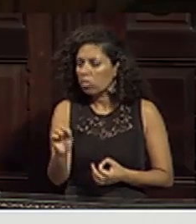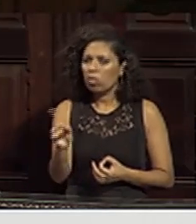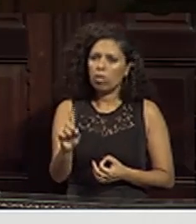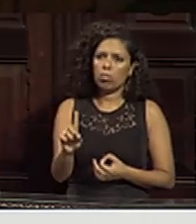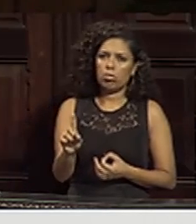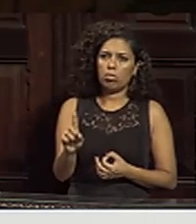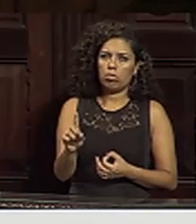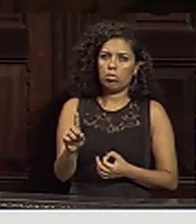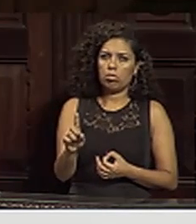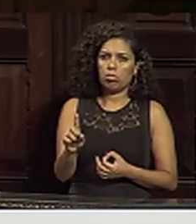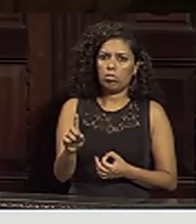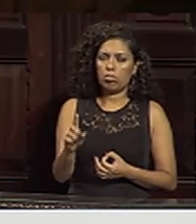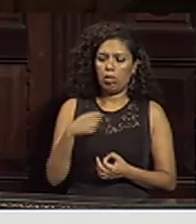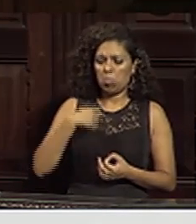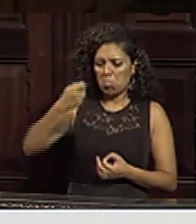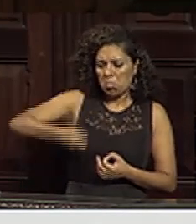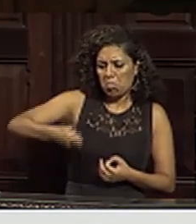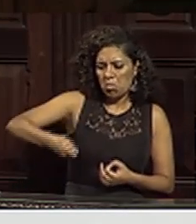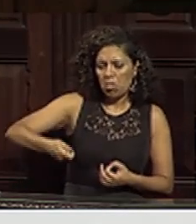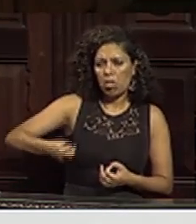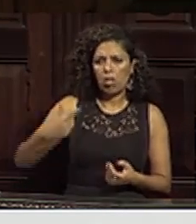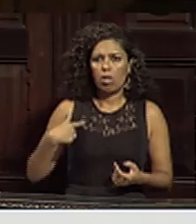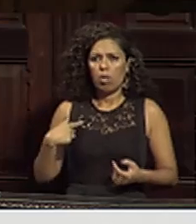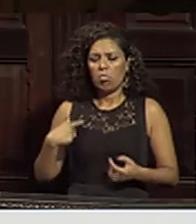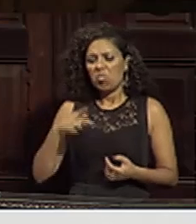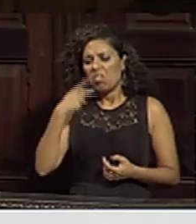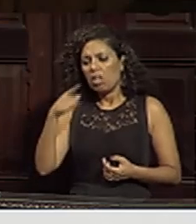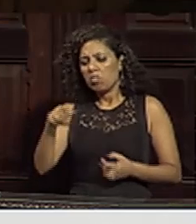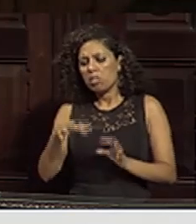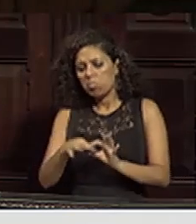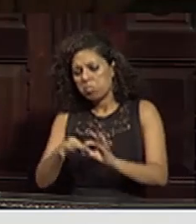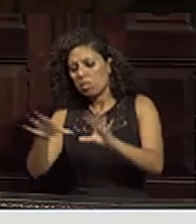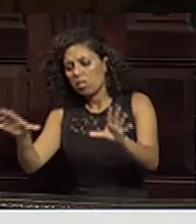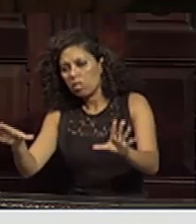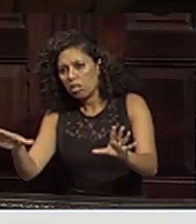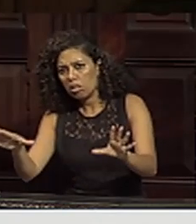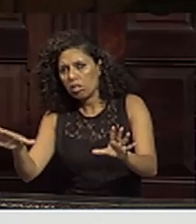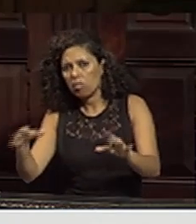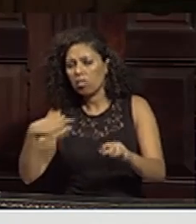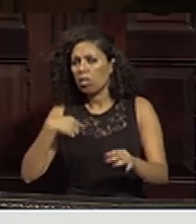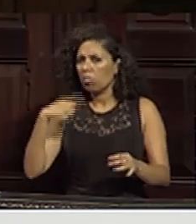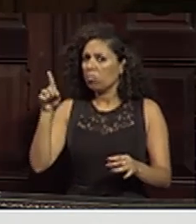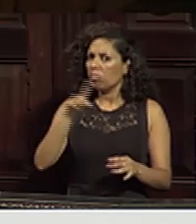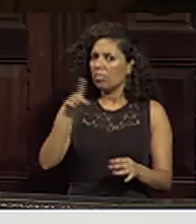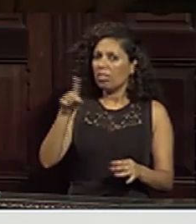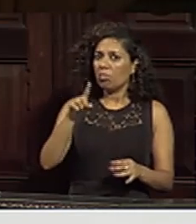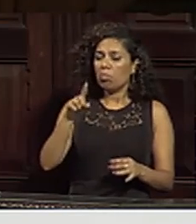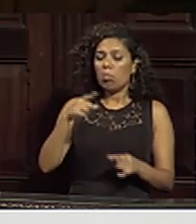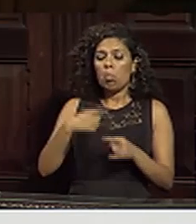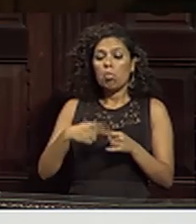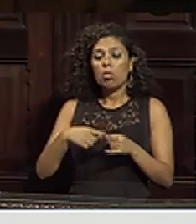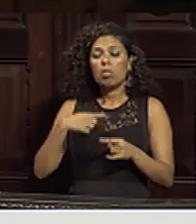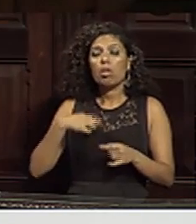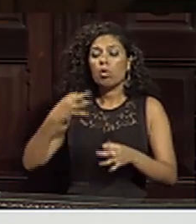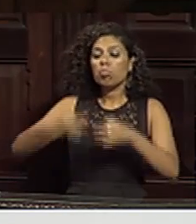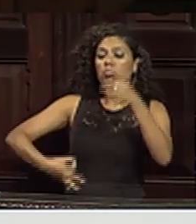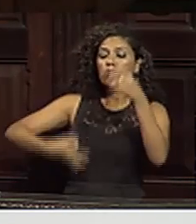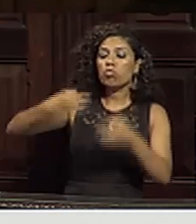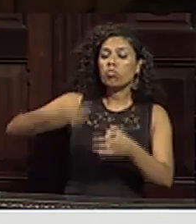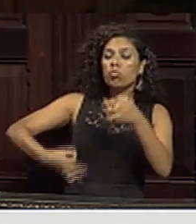condenar, nem absolver, porque não sou juiz